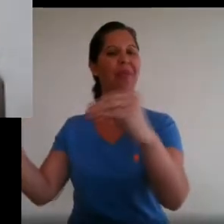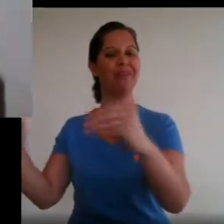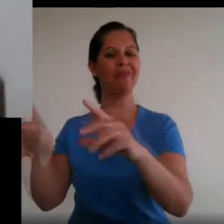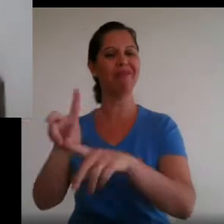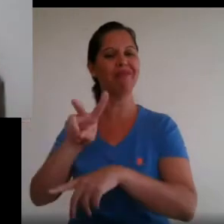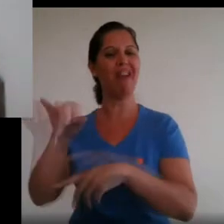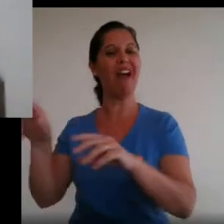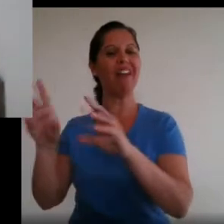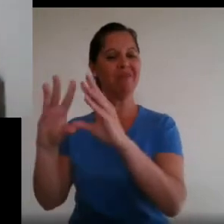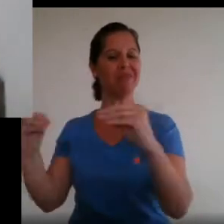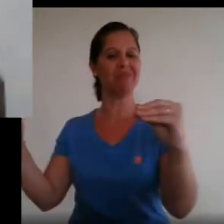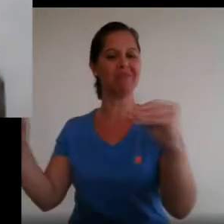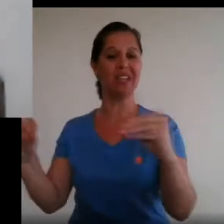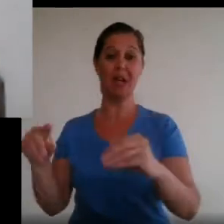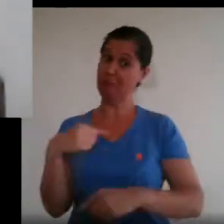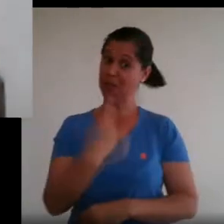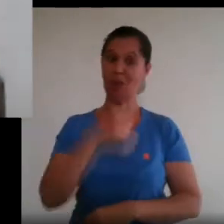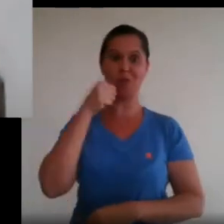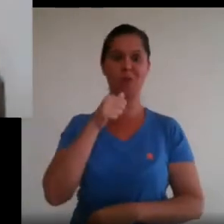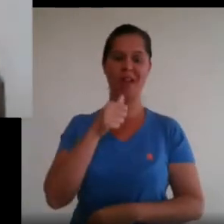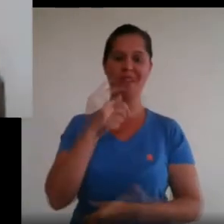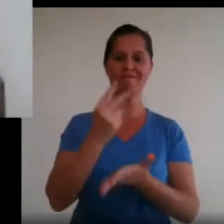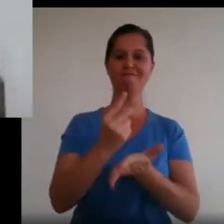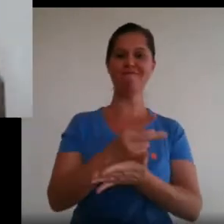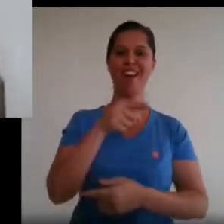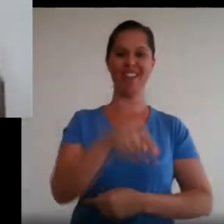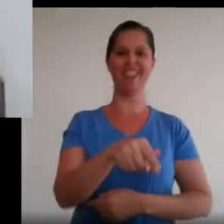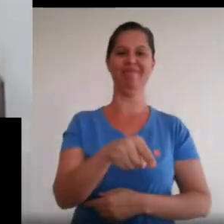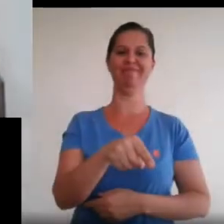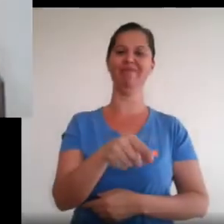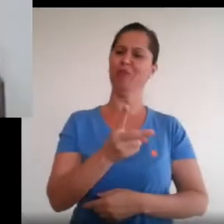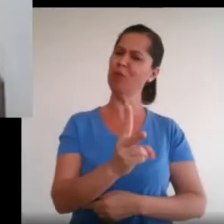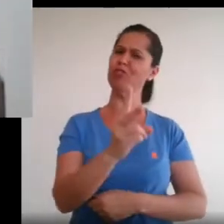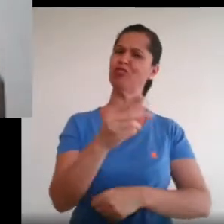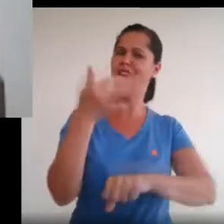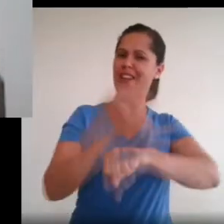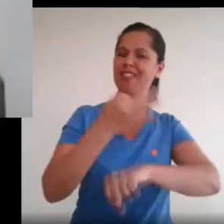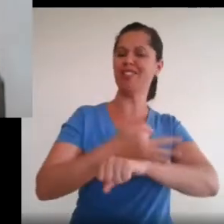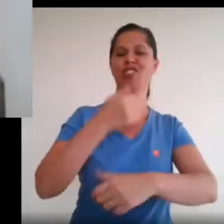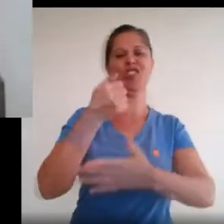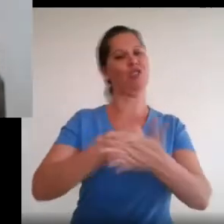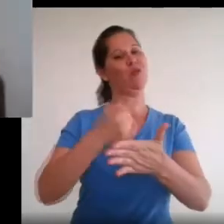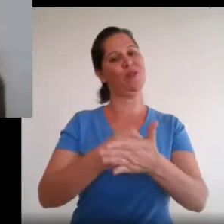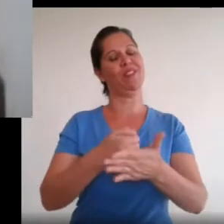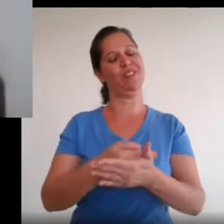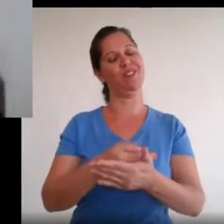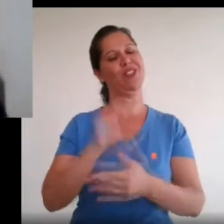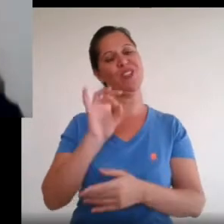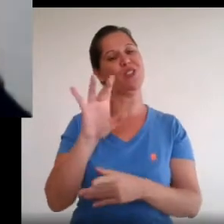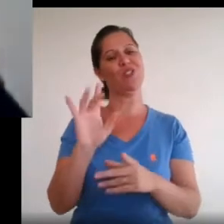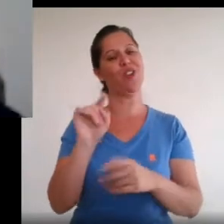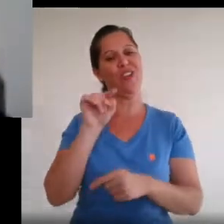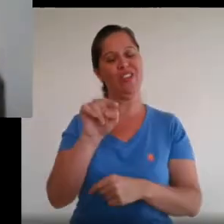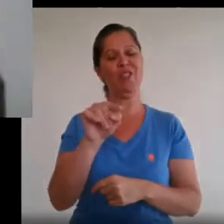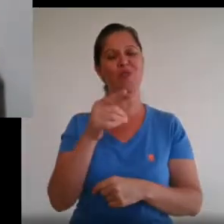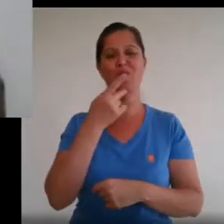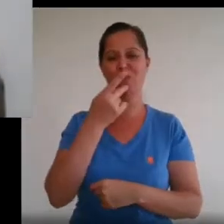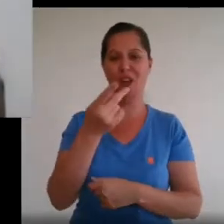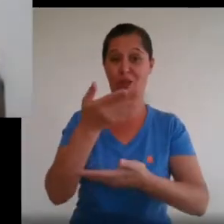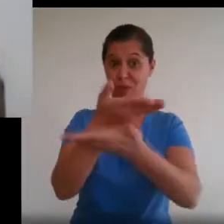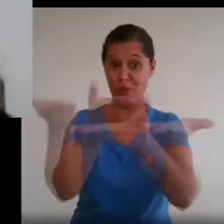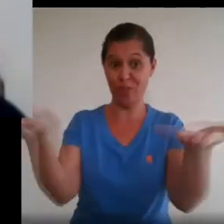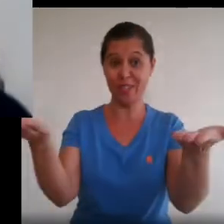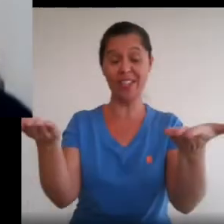para dizer que estamos aqui e vamos continuar resistindo e lutando. Era isso que eu preparei para falar